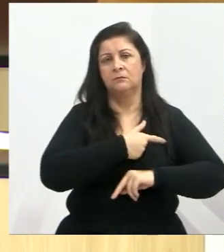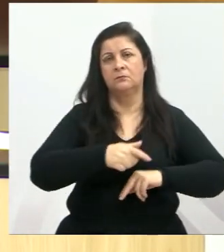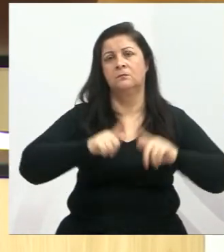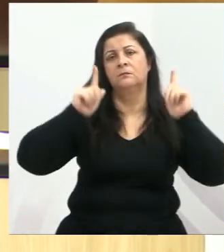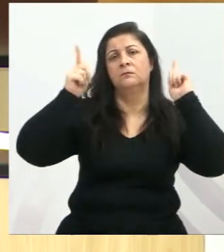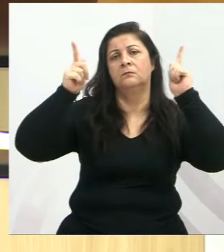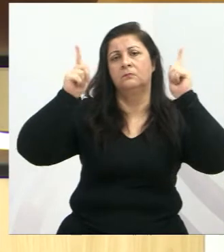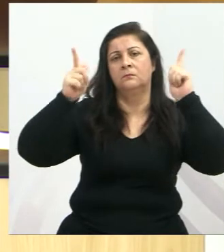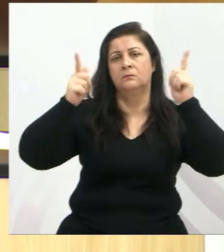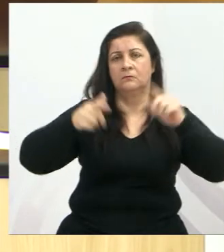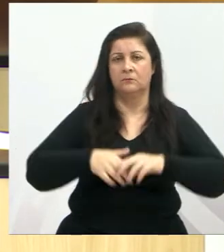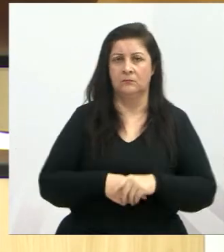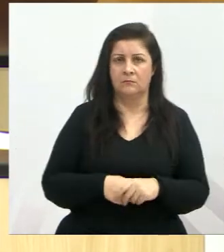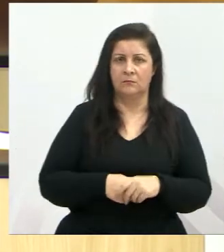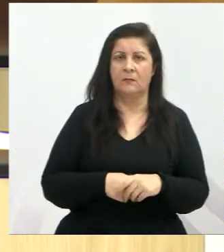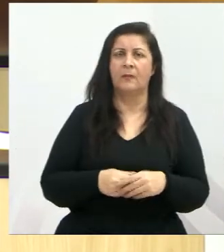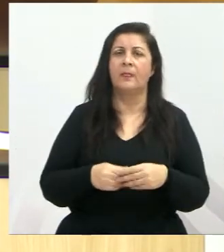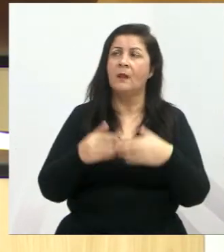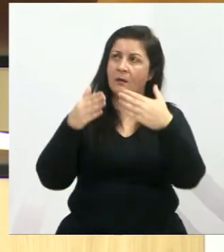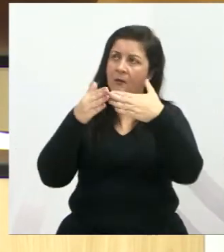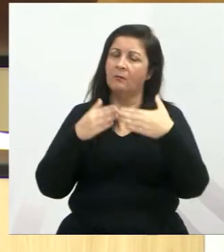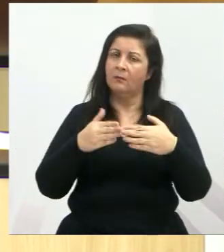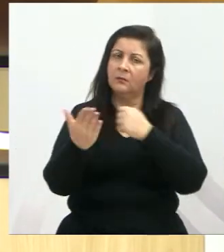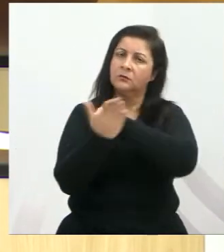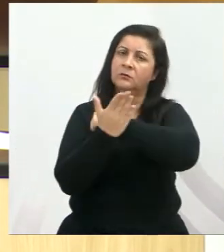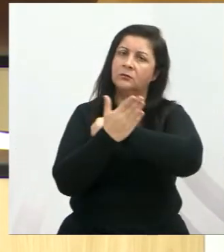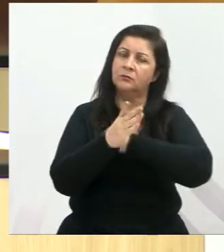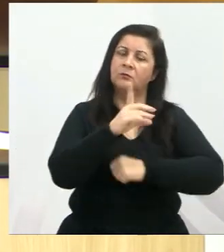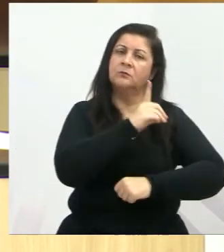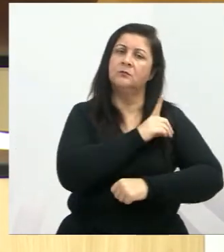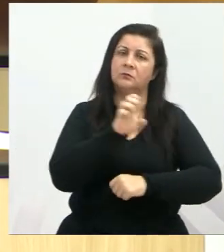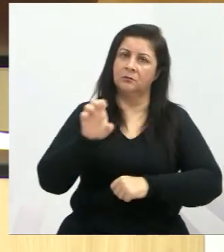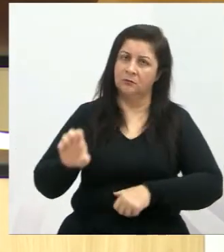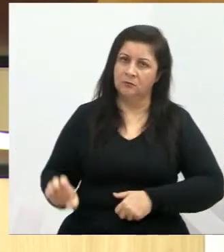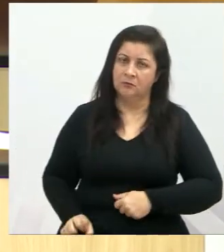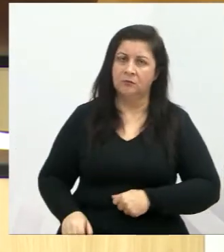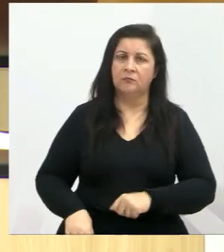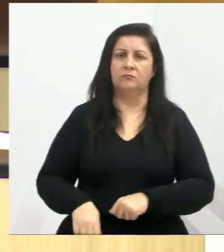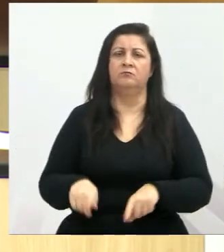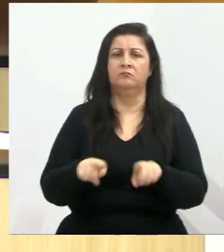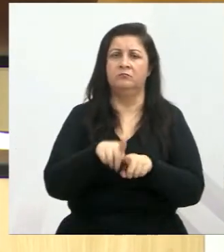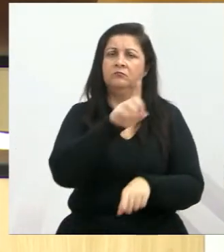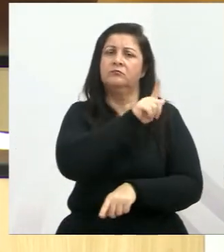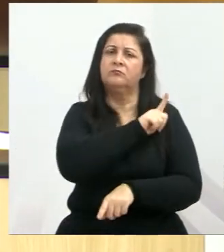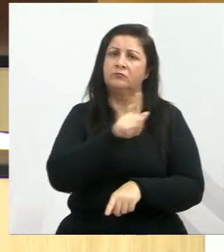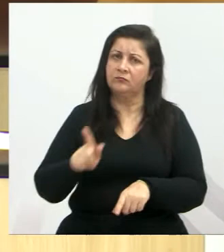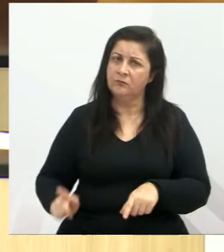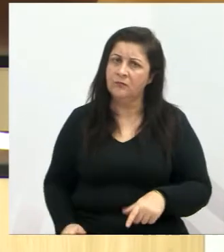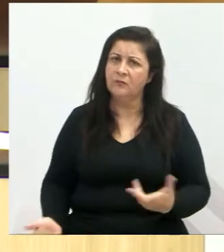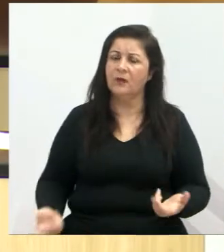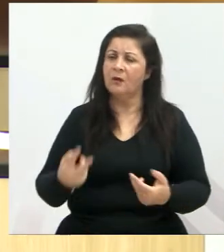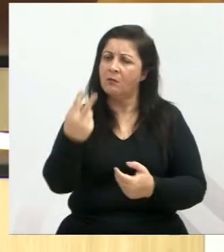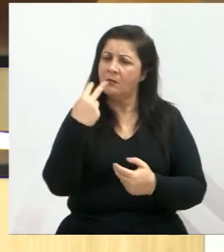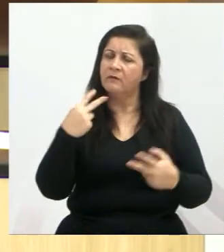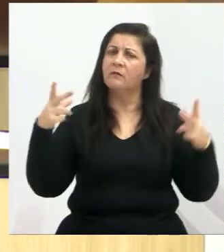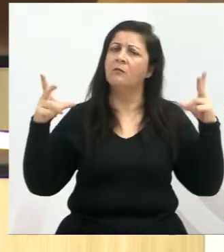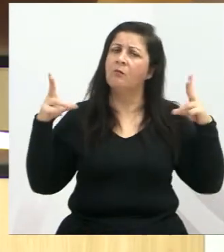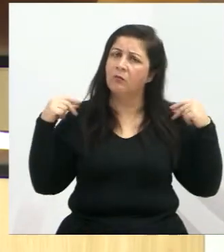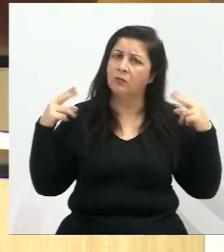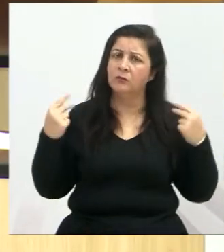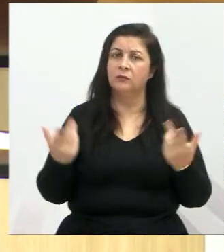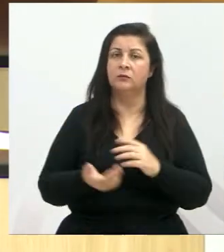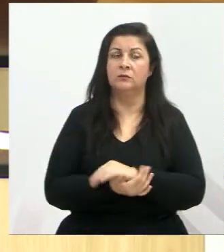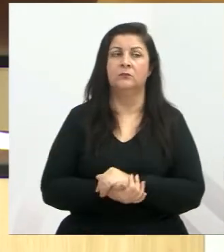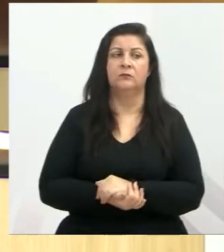e apelando para os nossos deputados, André do Prado, Márcio Alvino, e ao governador que atenda o pedido dessa categoria de motorista e